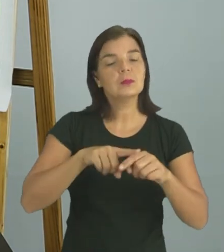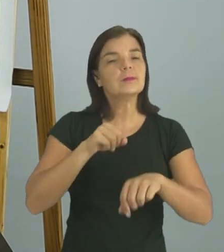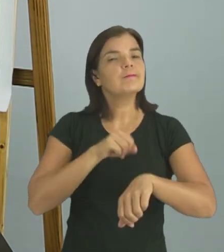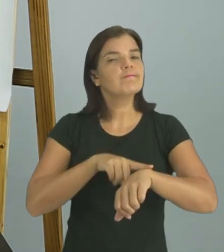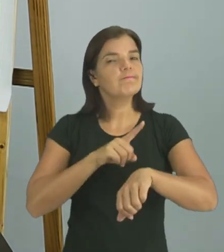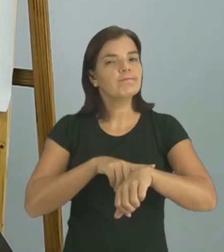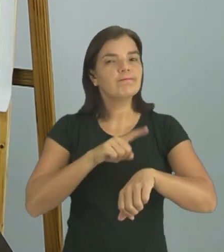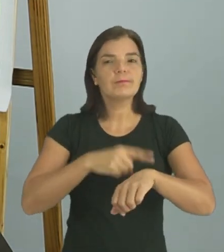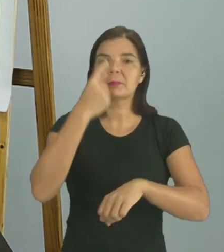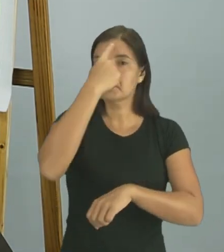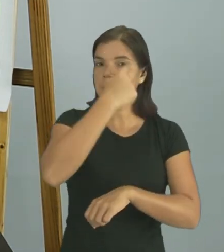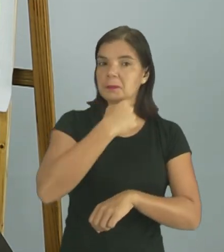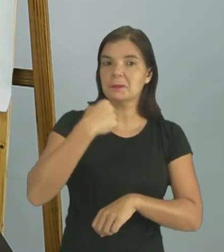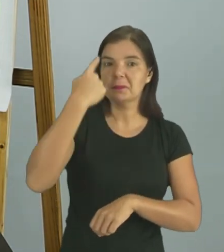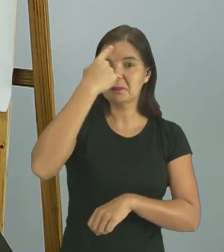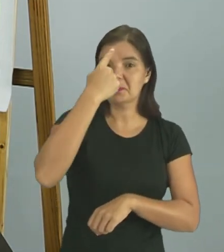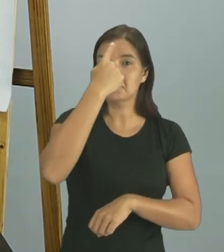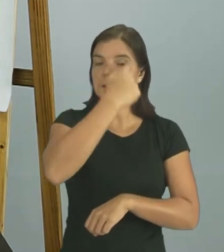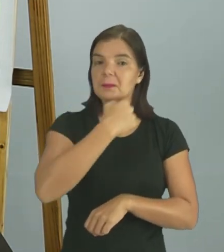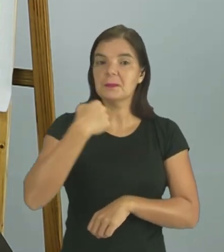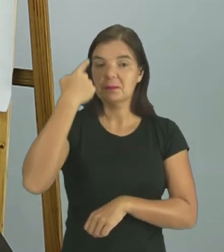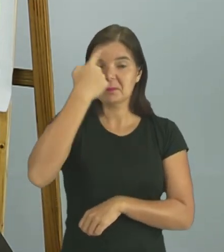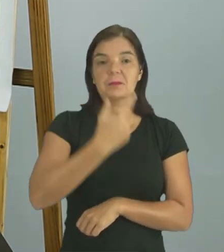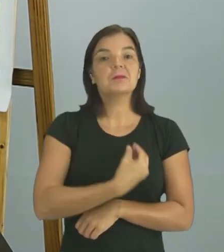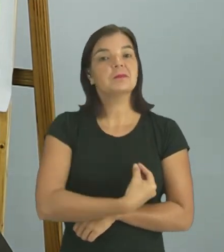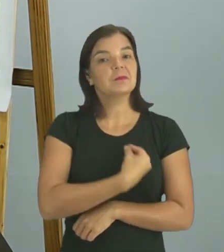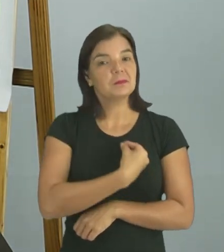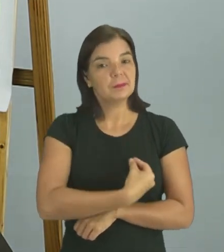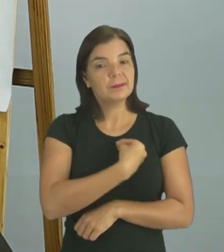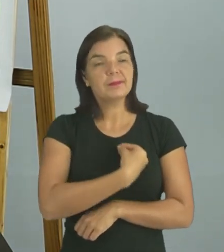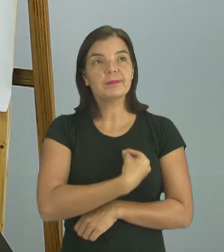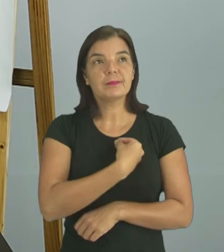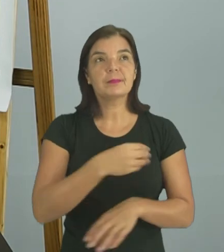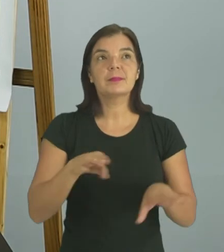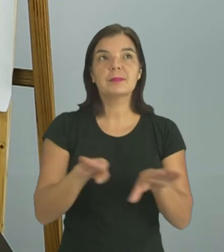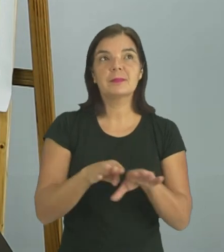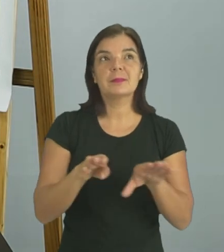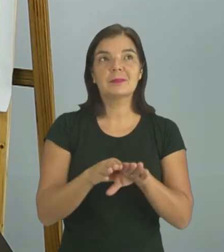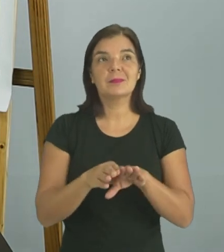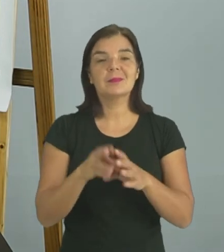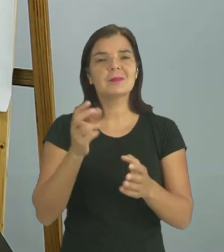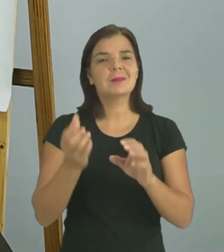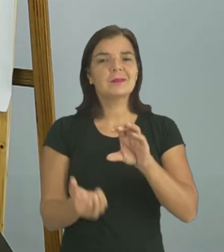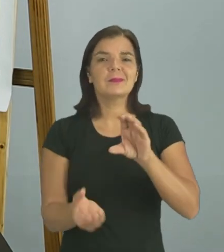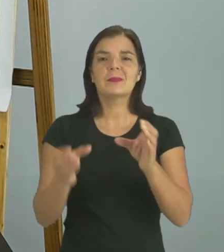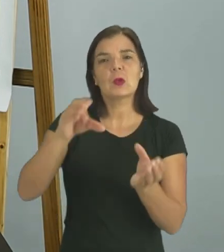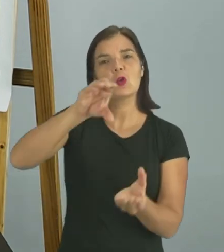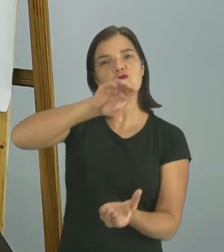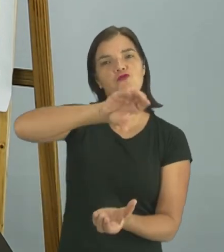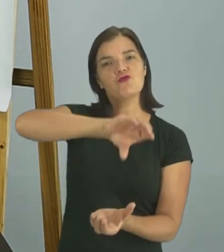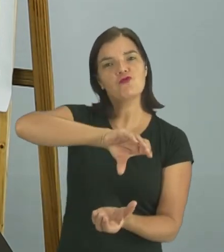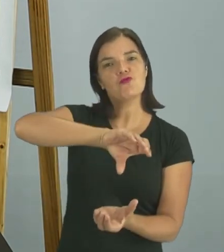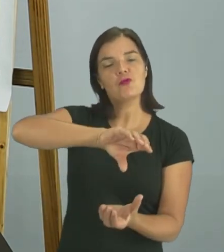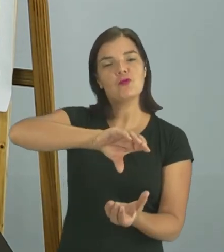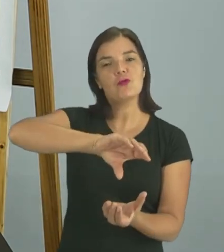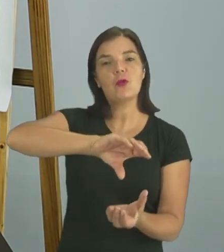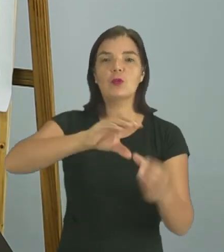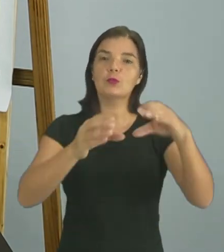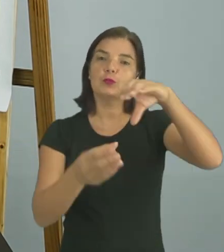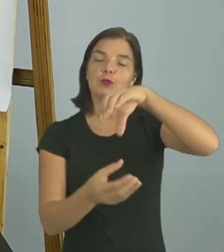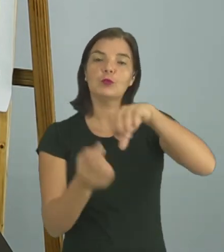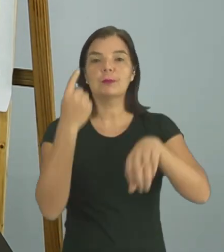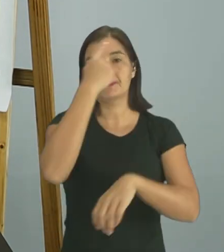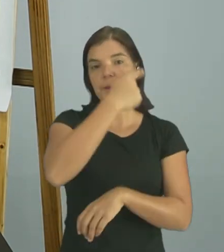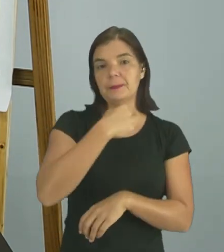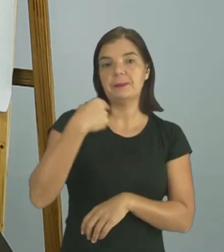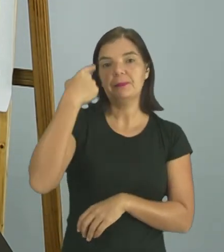hora. Mas também existia o fator que tinha que ficar girando de hora em hora